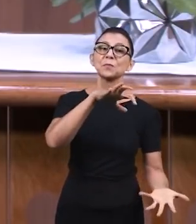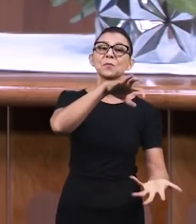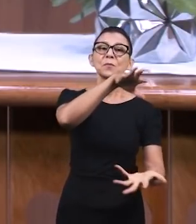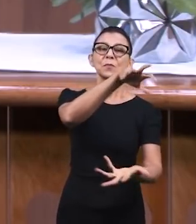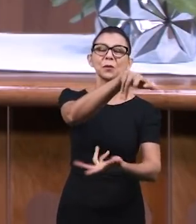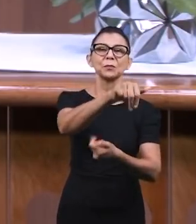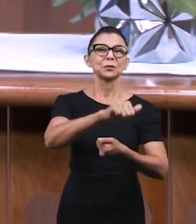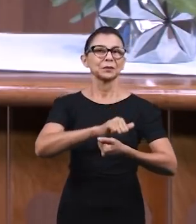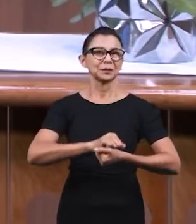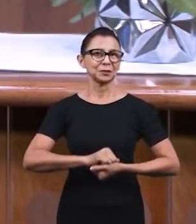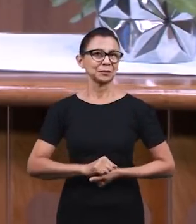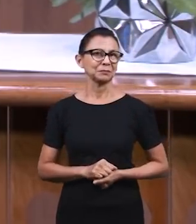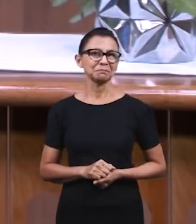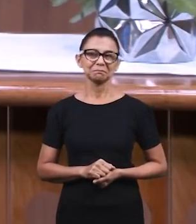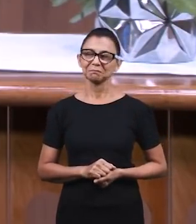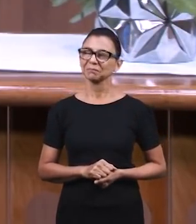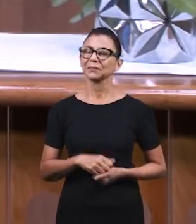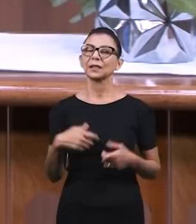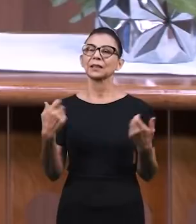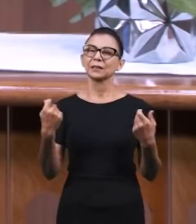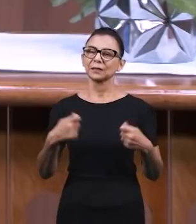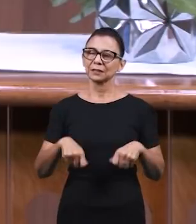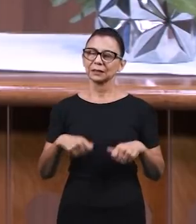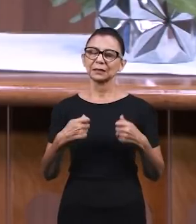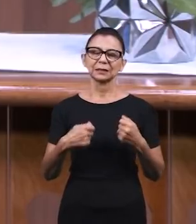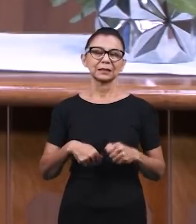mesma necessidade. Porque quando